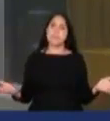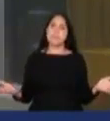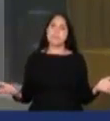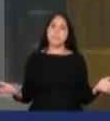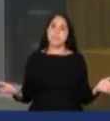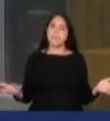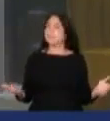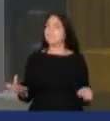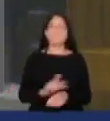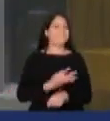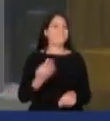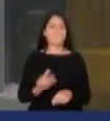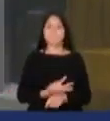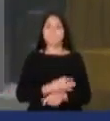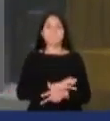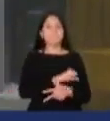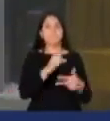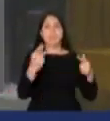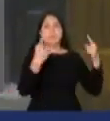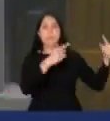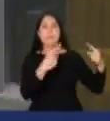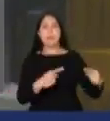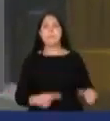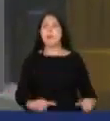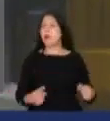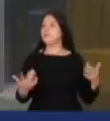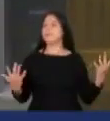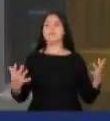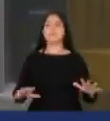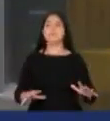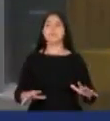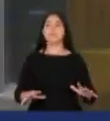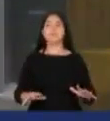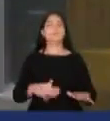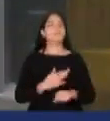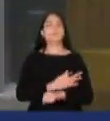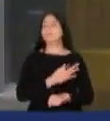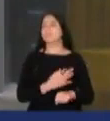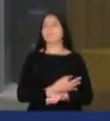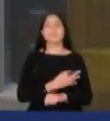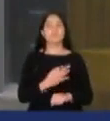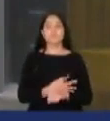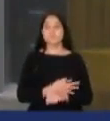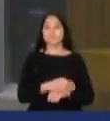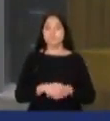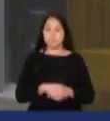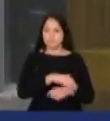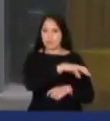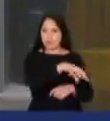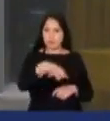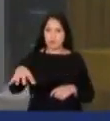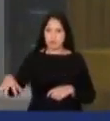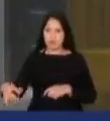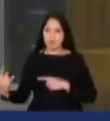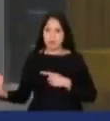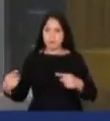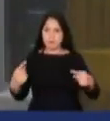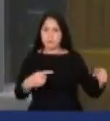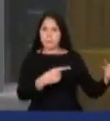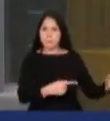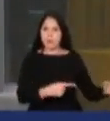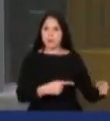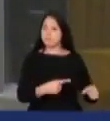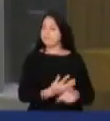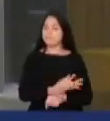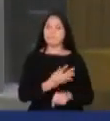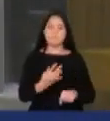demais poderes e setores da sociedade civil. E a incitação à violência e à ruptura da ordem constitucional.